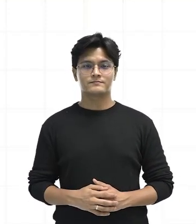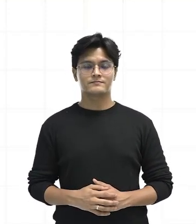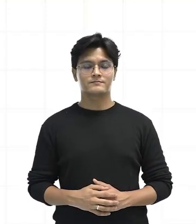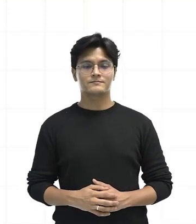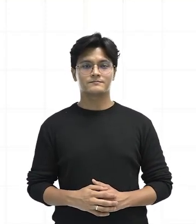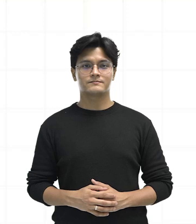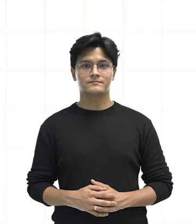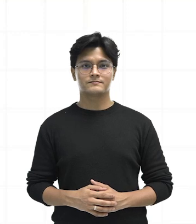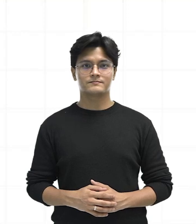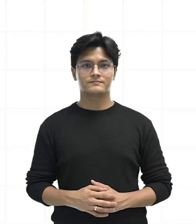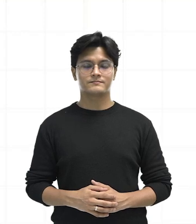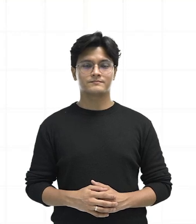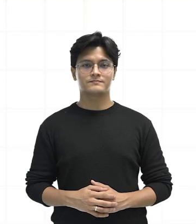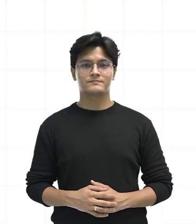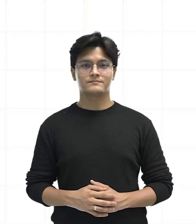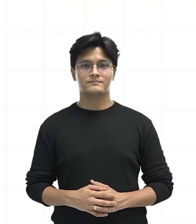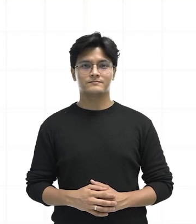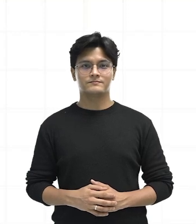por exemplo,